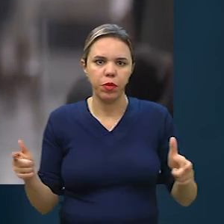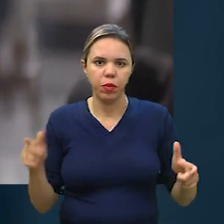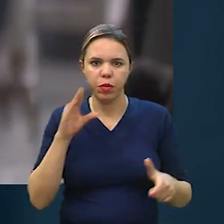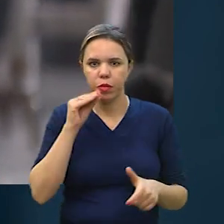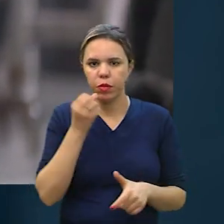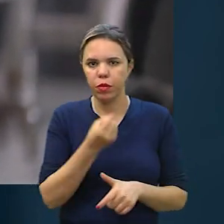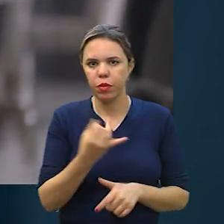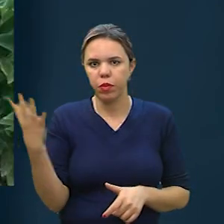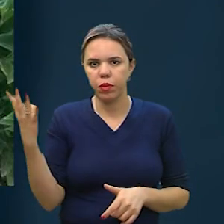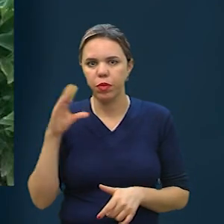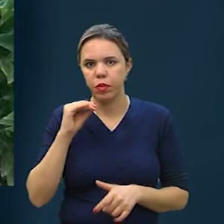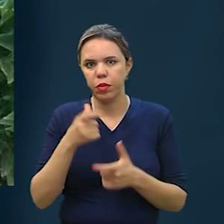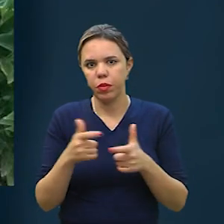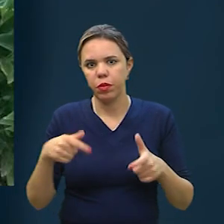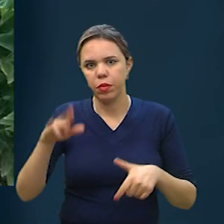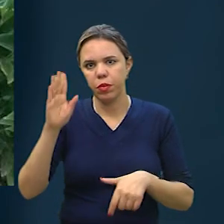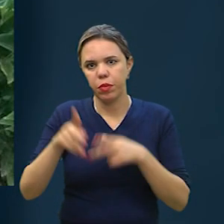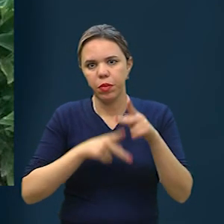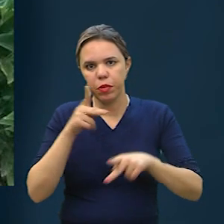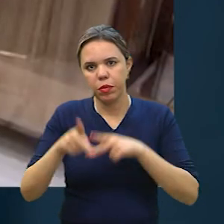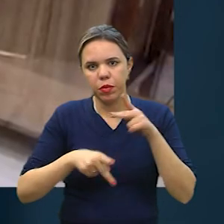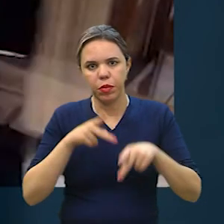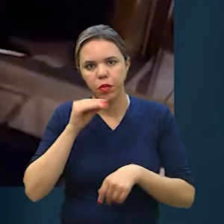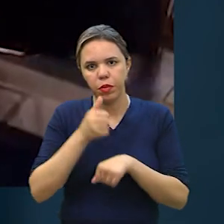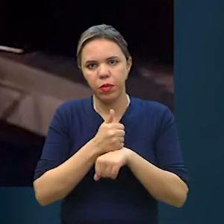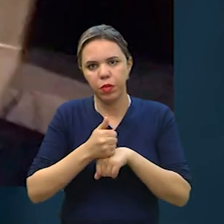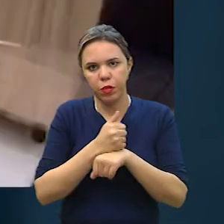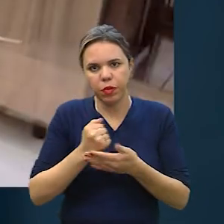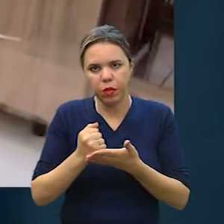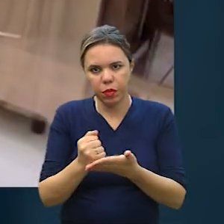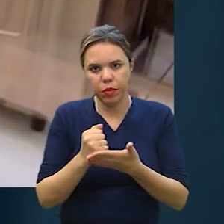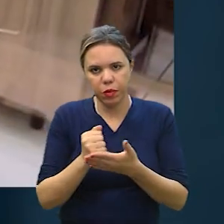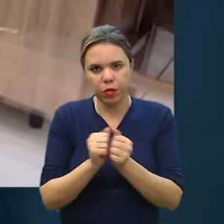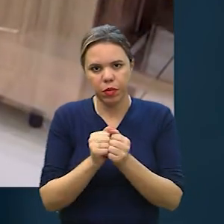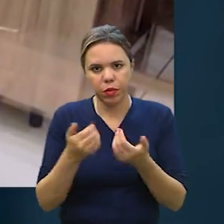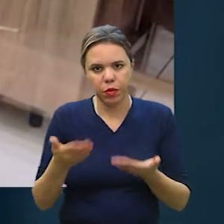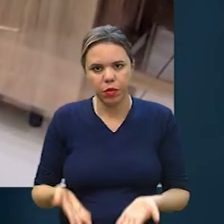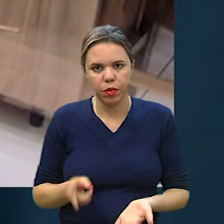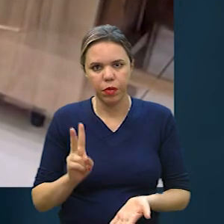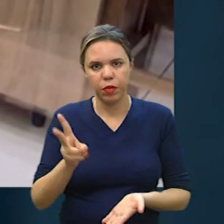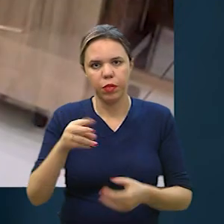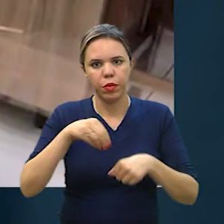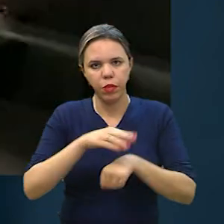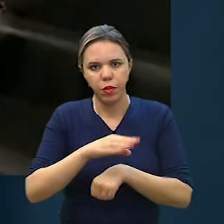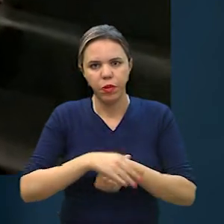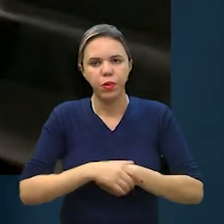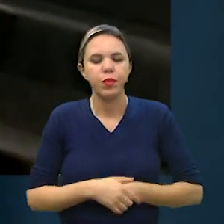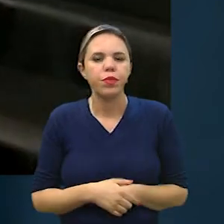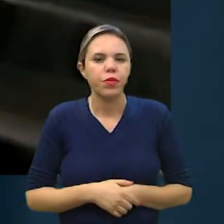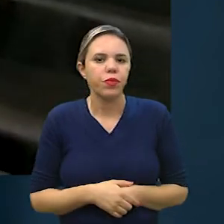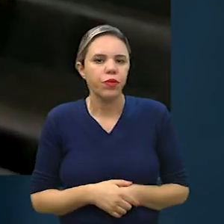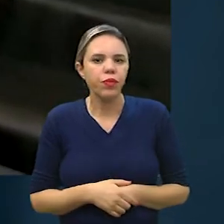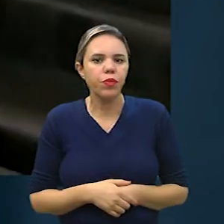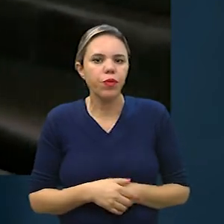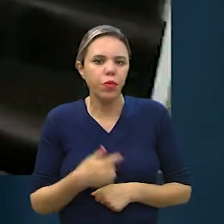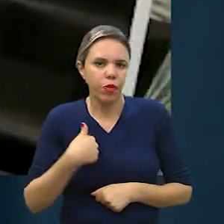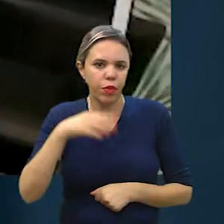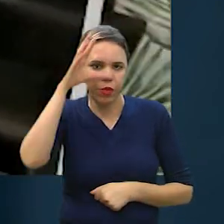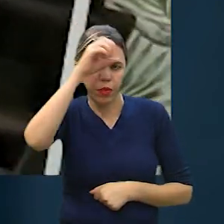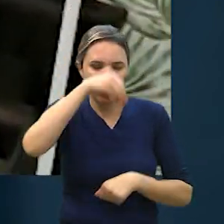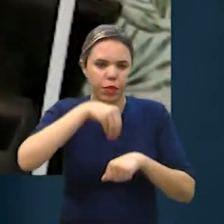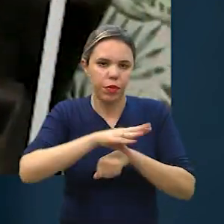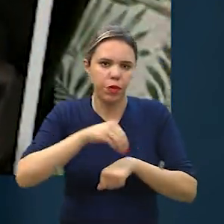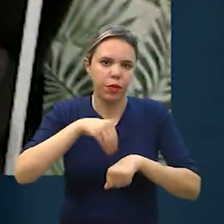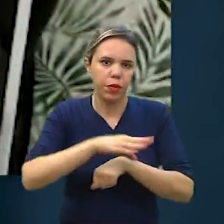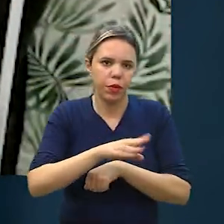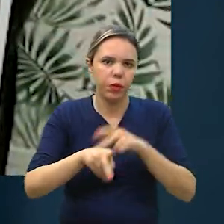os funcionários, eu precisei de mais pessoas, mais colaboradores para estar comigo, e sempre passando tudo aquilo que eu